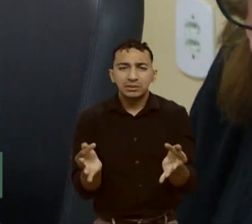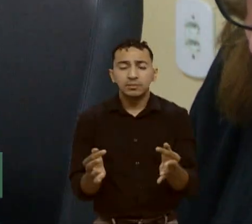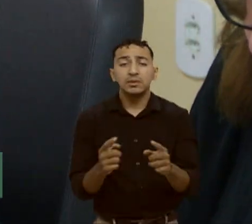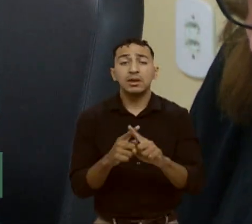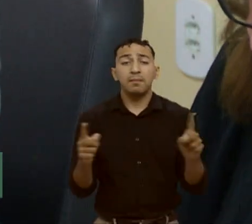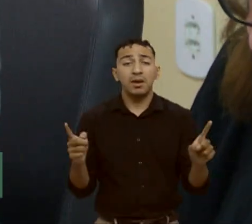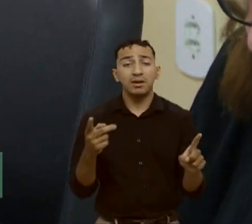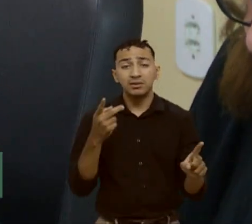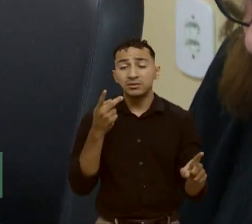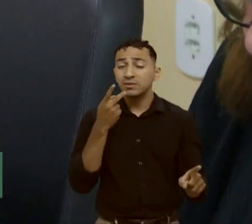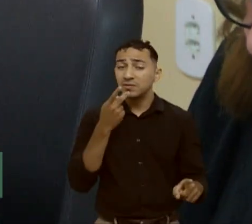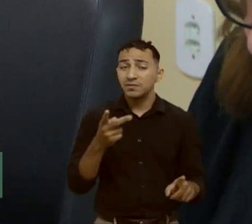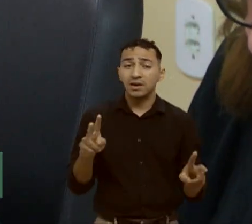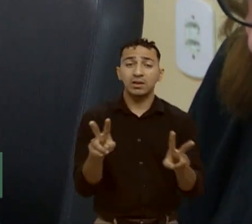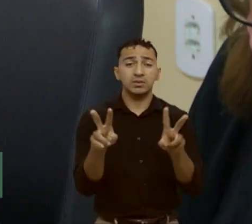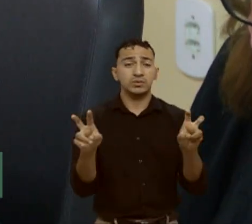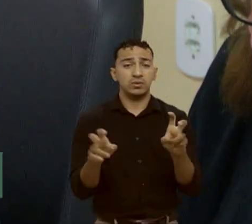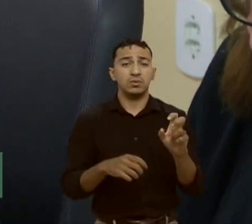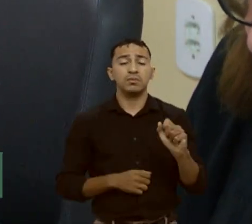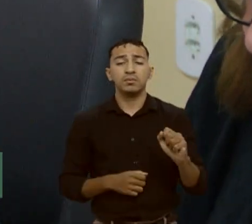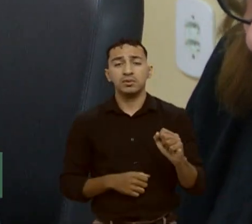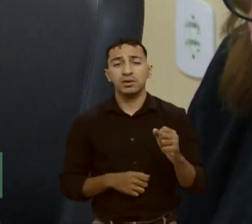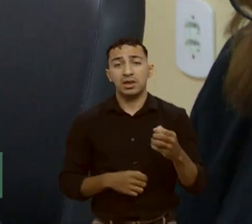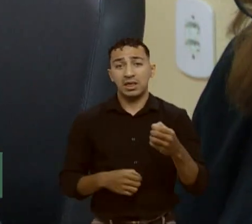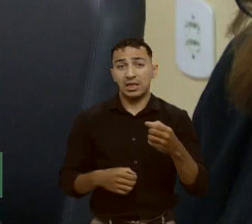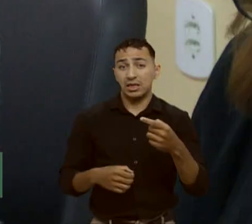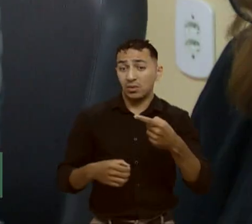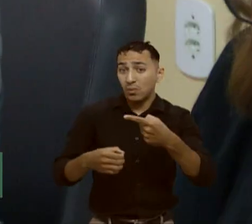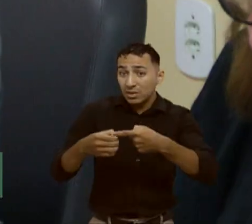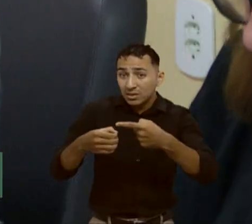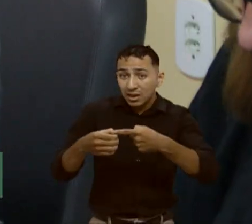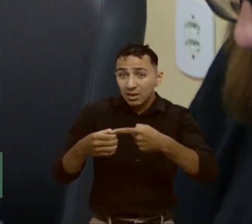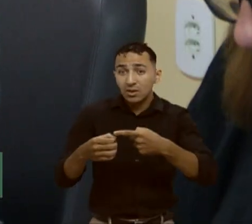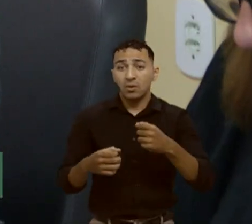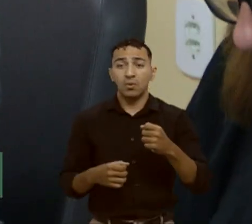gente fala sobre interior do estado, é